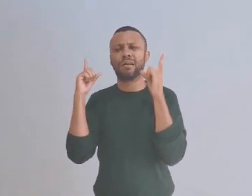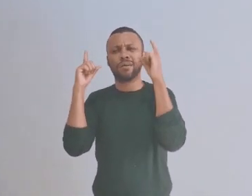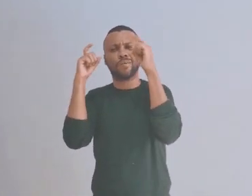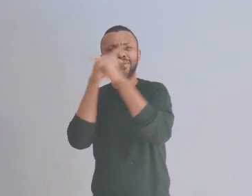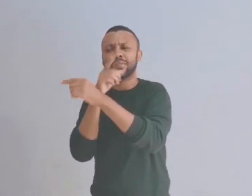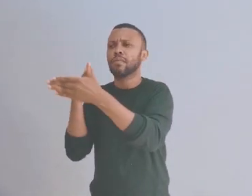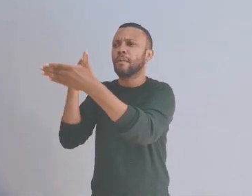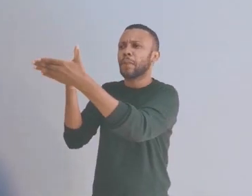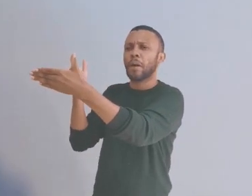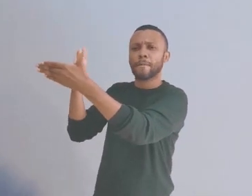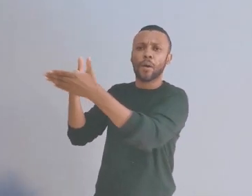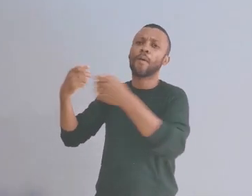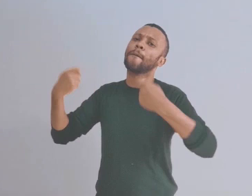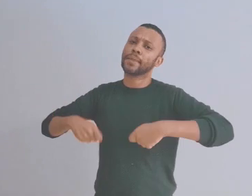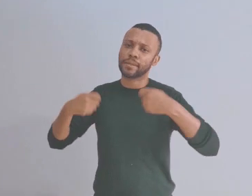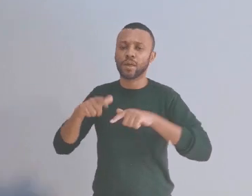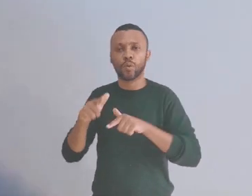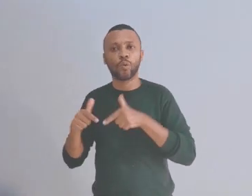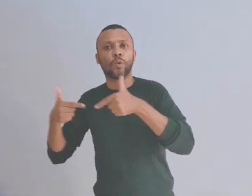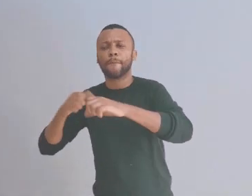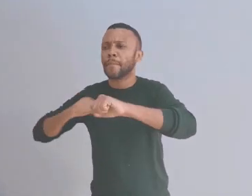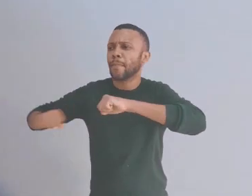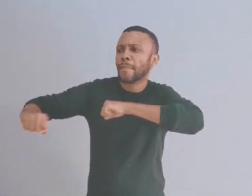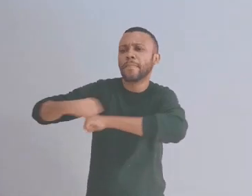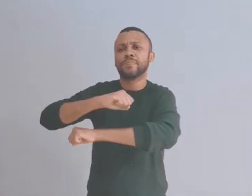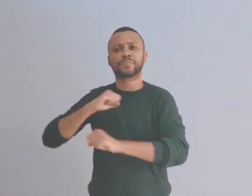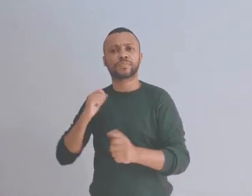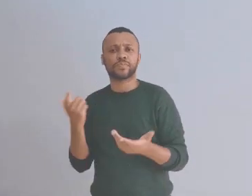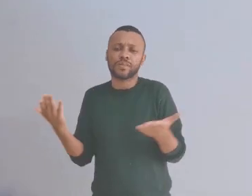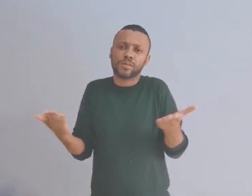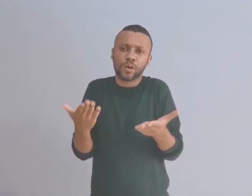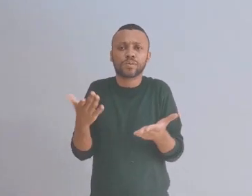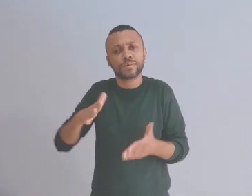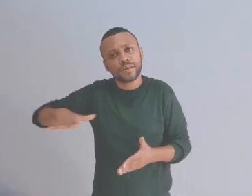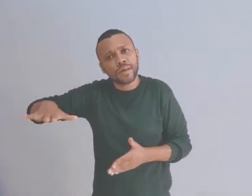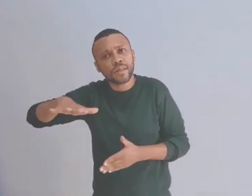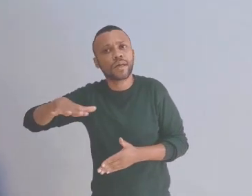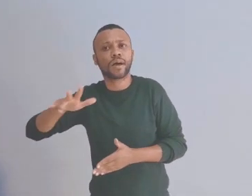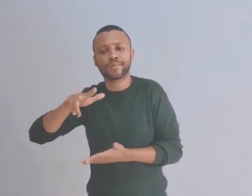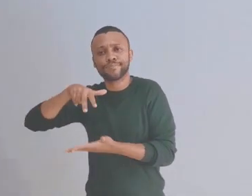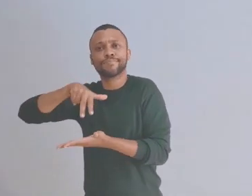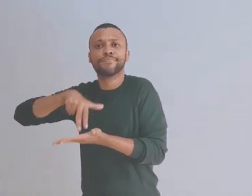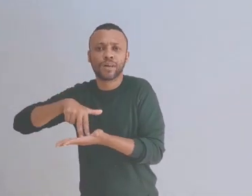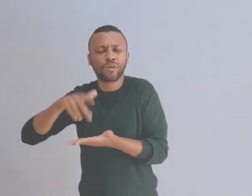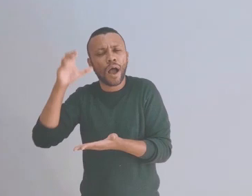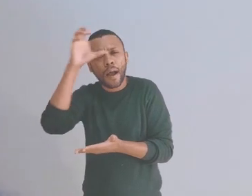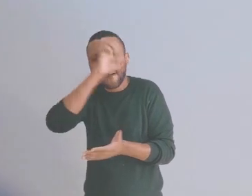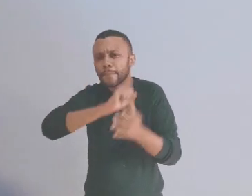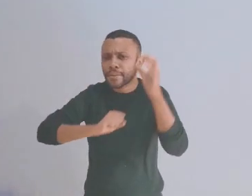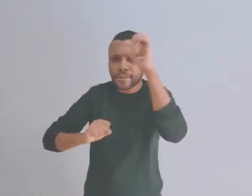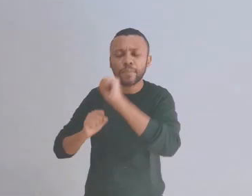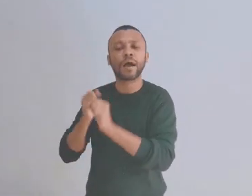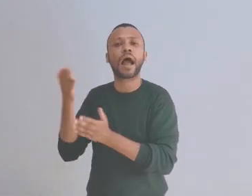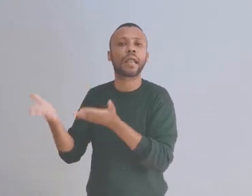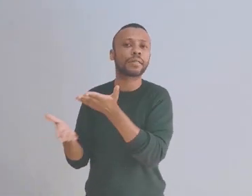Vivi falou sobre a gente sofre mais com a criança. Eu tô nessa parte assim que eu tô sofrendo muito, mas eu tô assim, aprendendo a lidar com